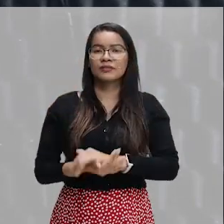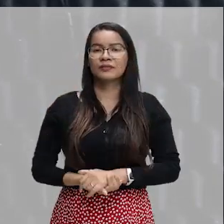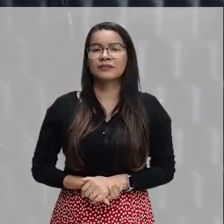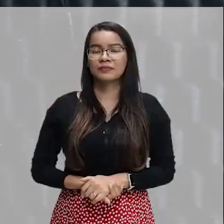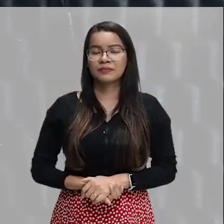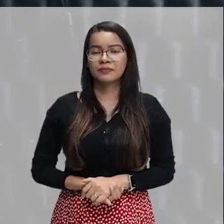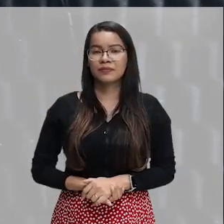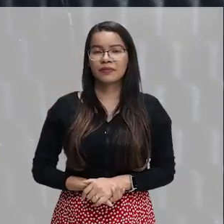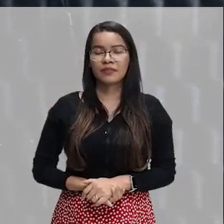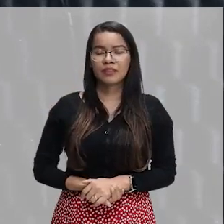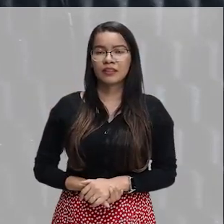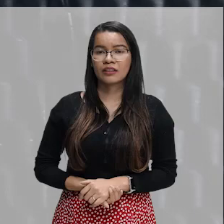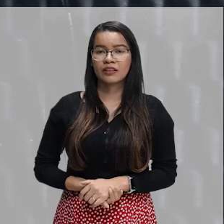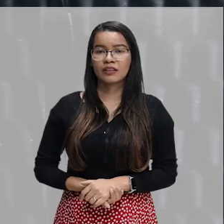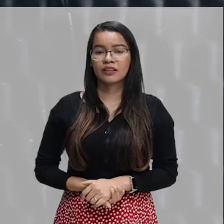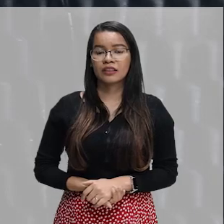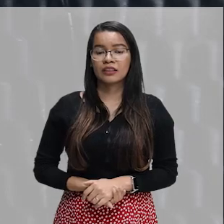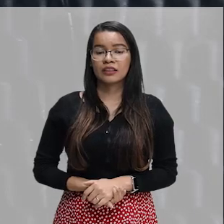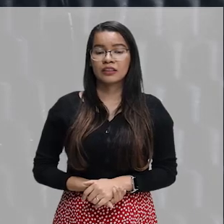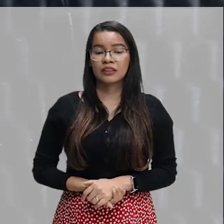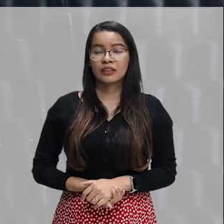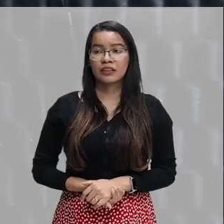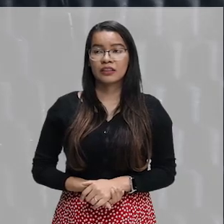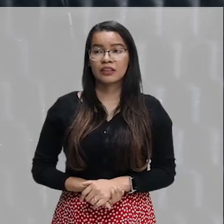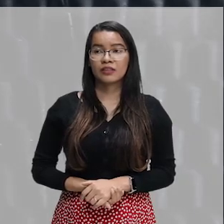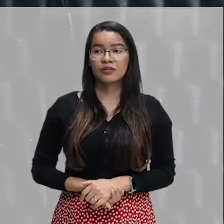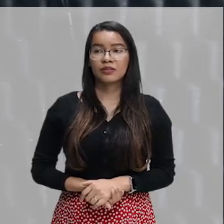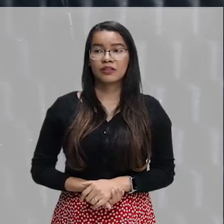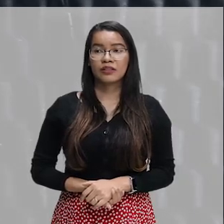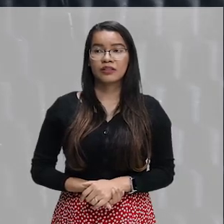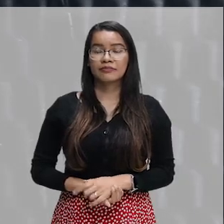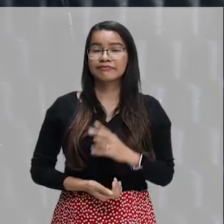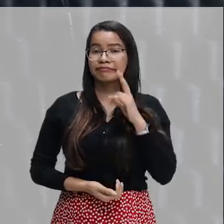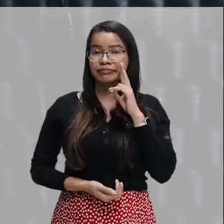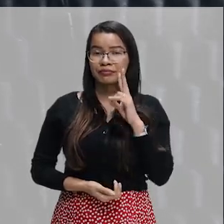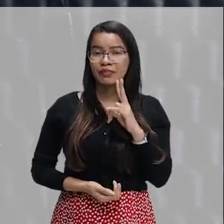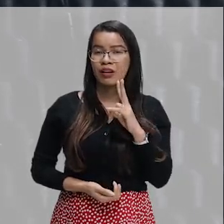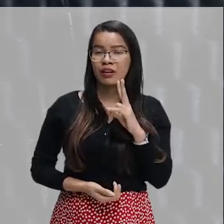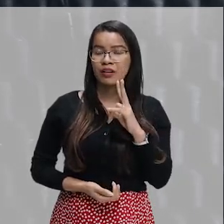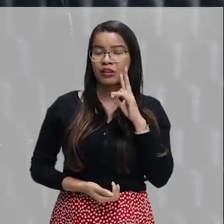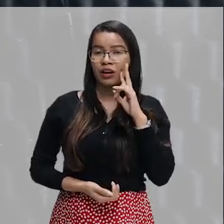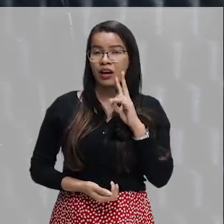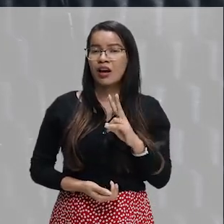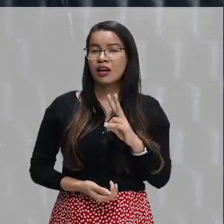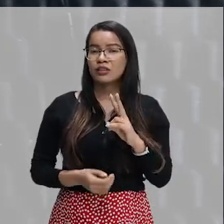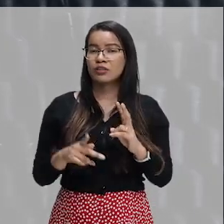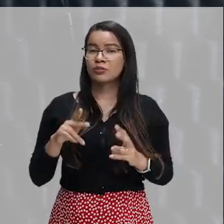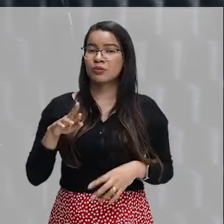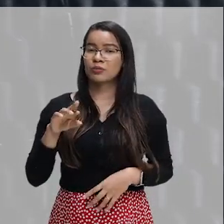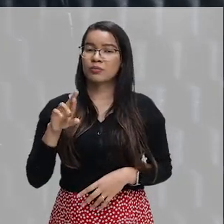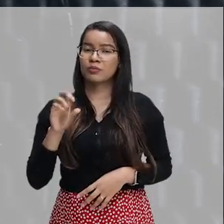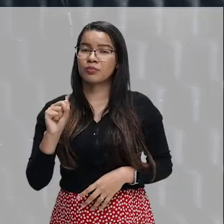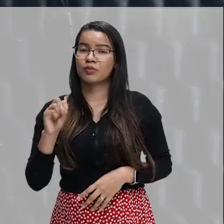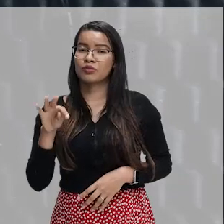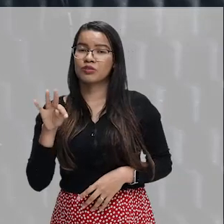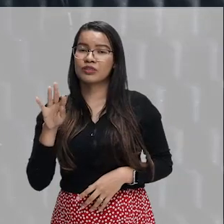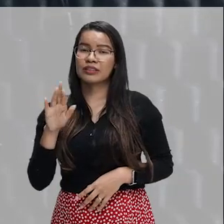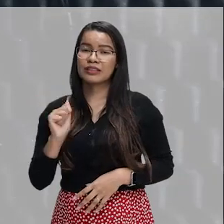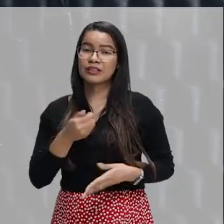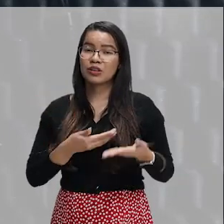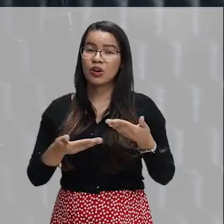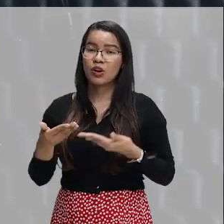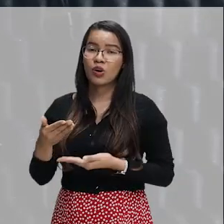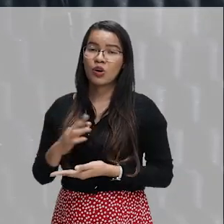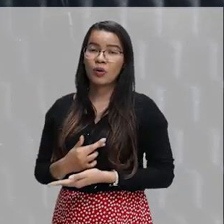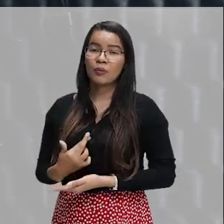aos acontecimentos das nossas produções, reagindo às propostas românticas de idealização do homem em sociedade. Então, aqui nós já temos